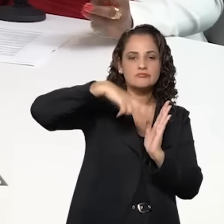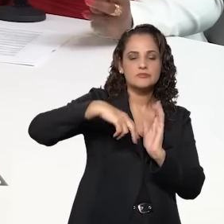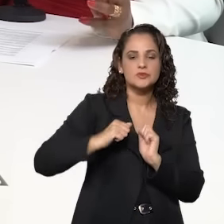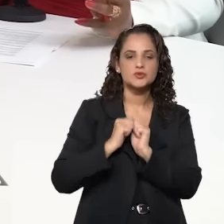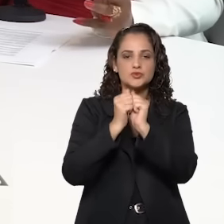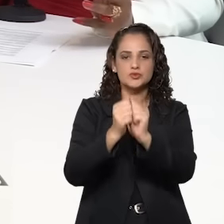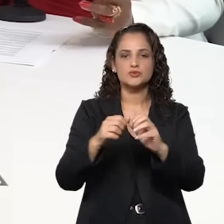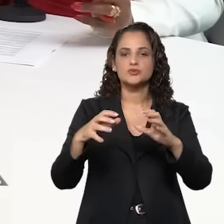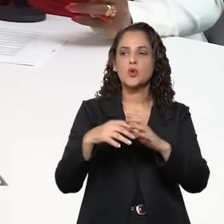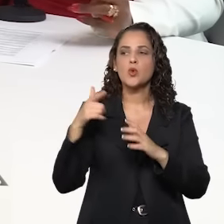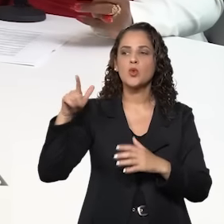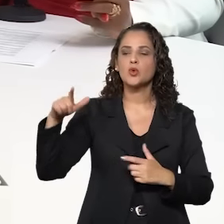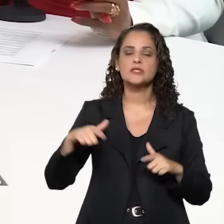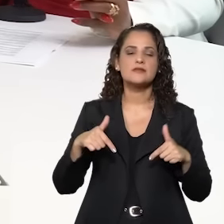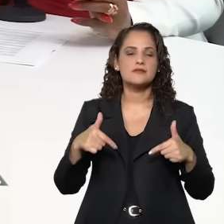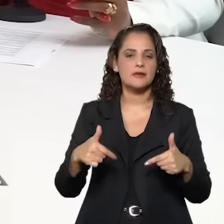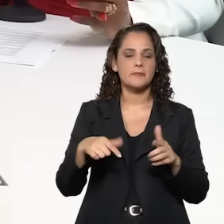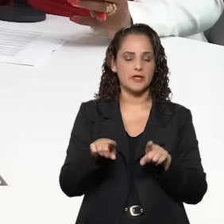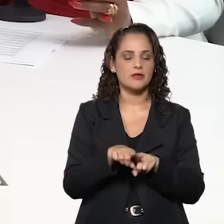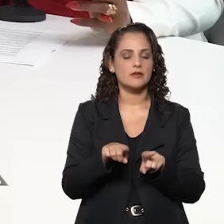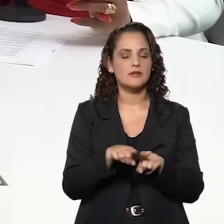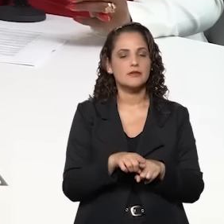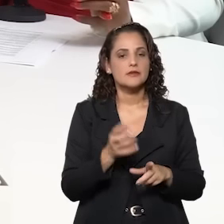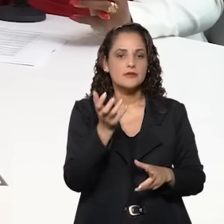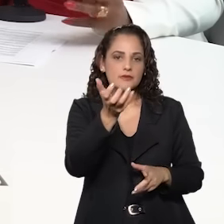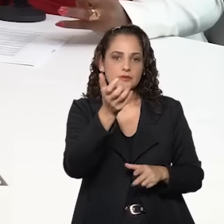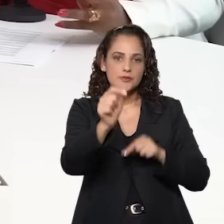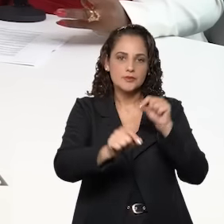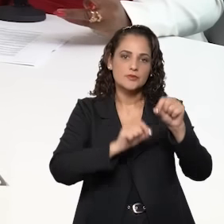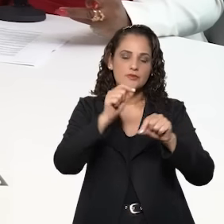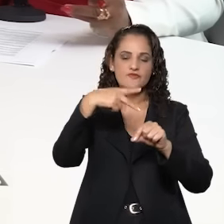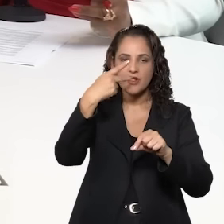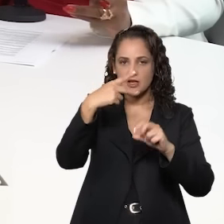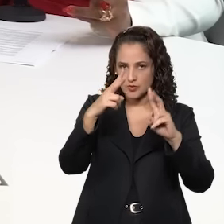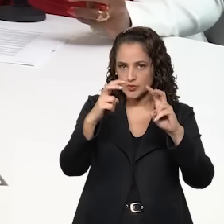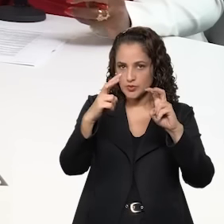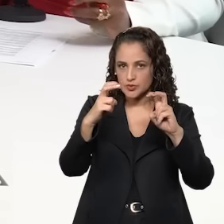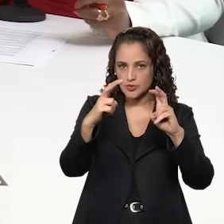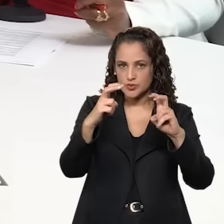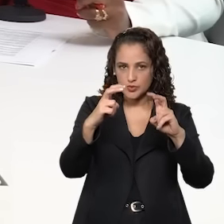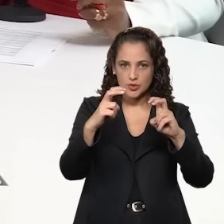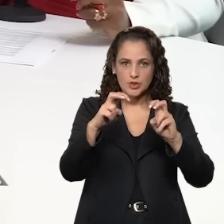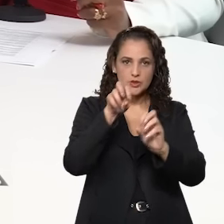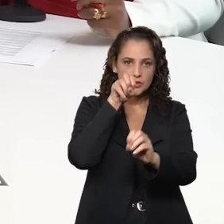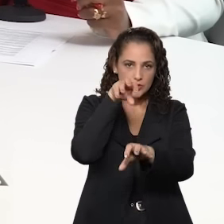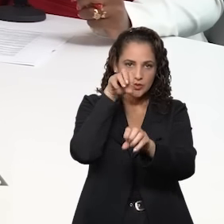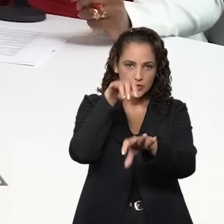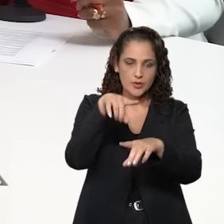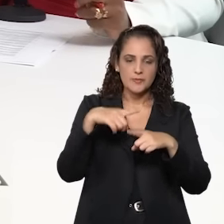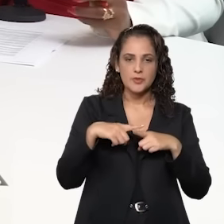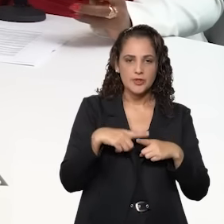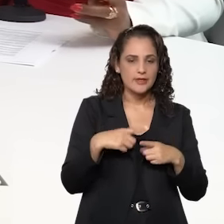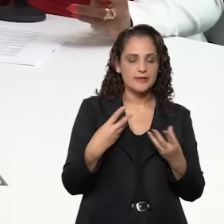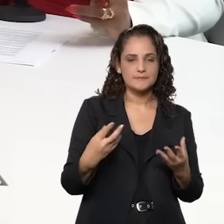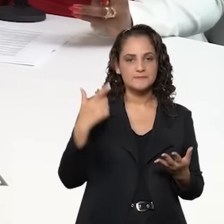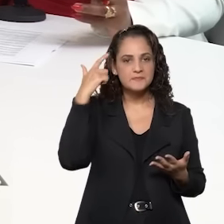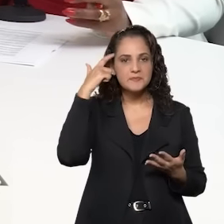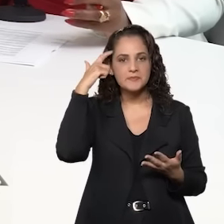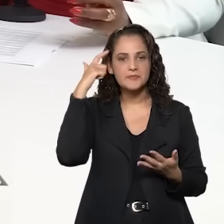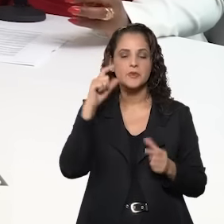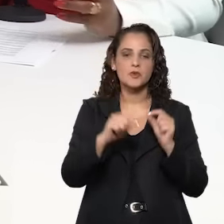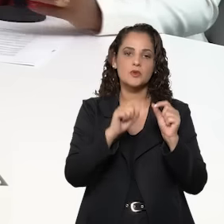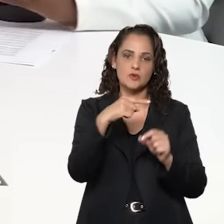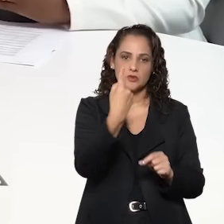em outras iniciativas também e eu queria eh falar sobre esse lugar mesmo da educação e e